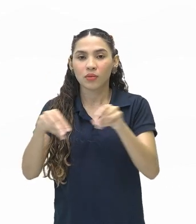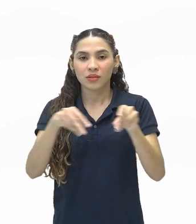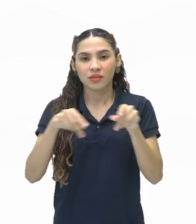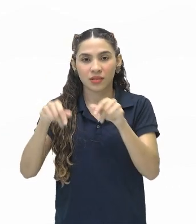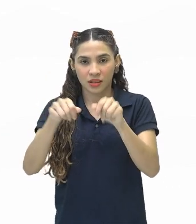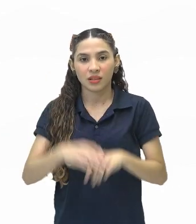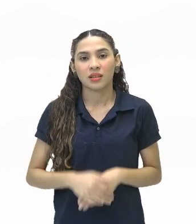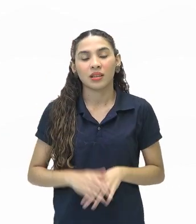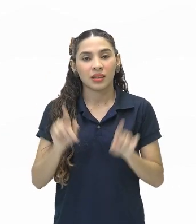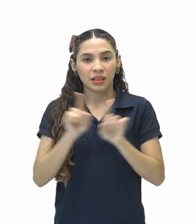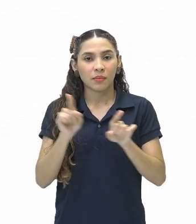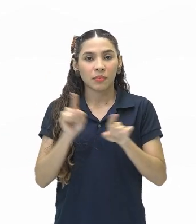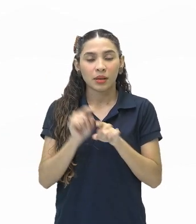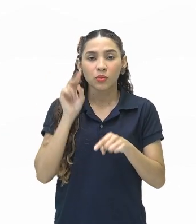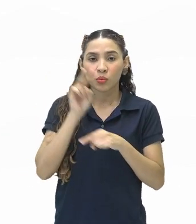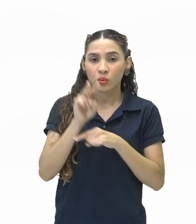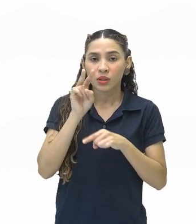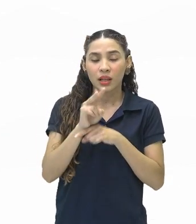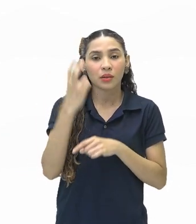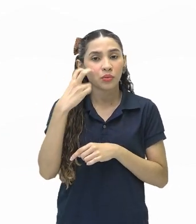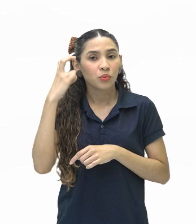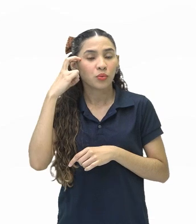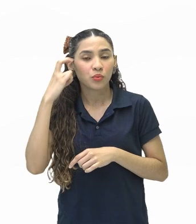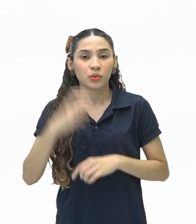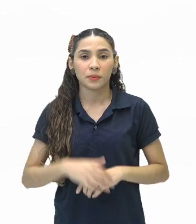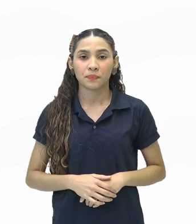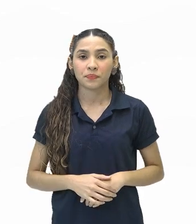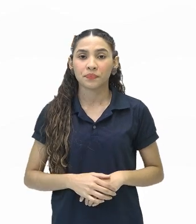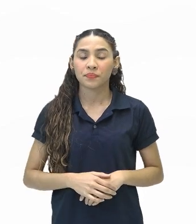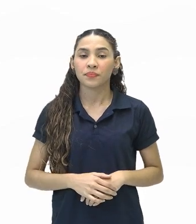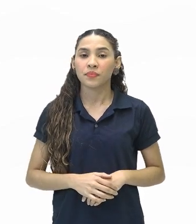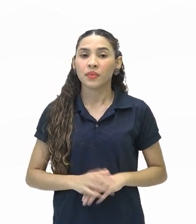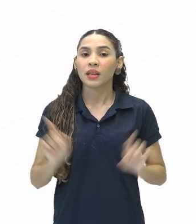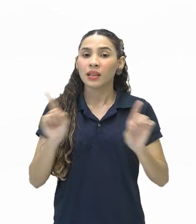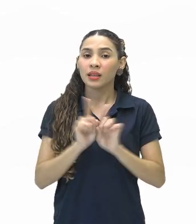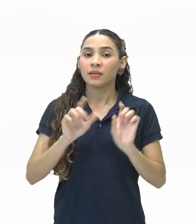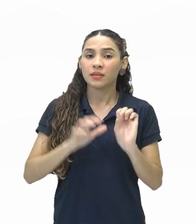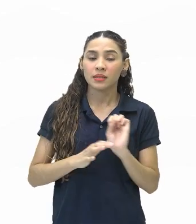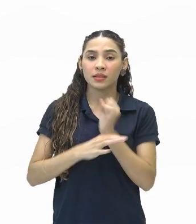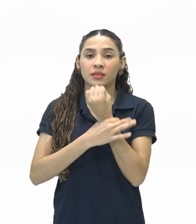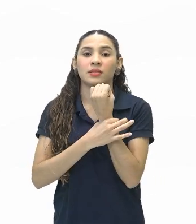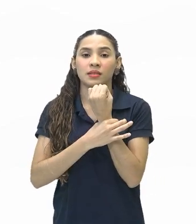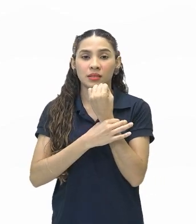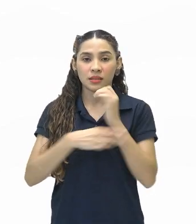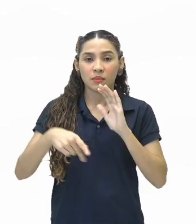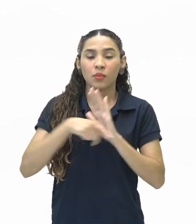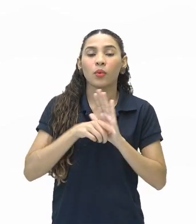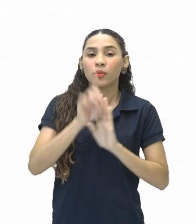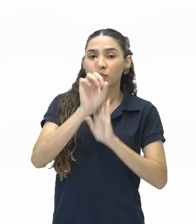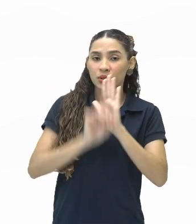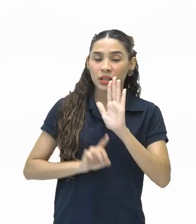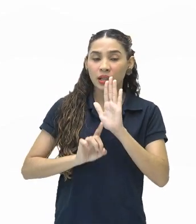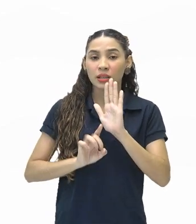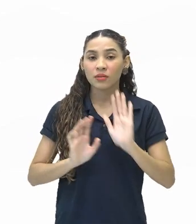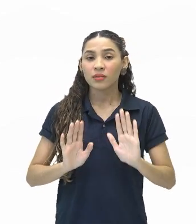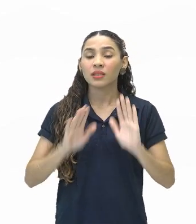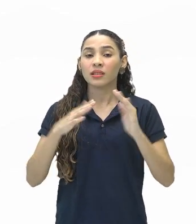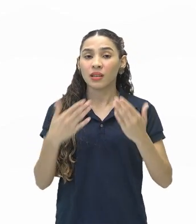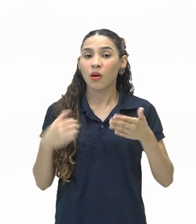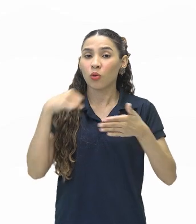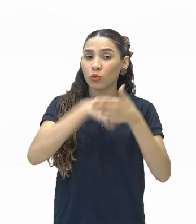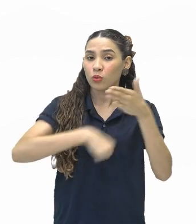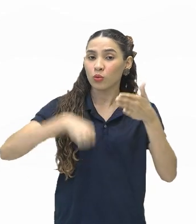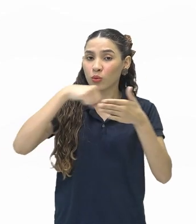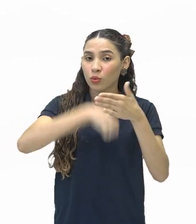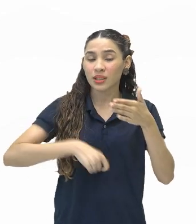né, pela preservação da cultura, pela garantia dos direitos. Essas lutas aí